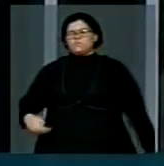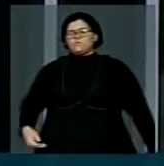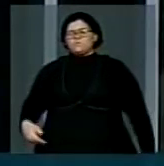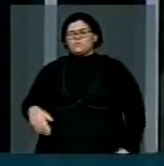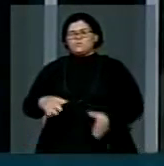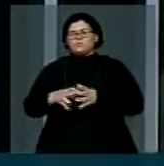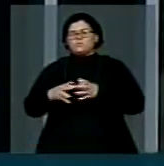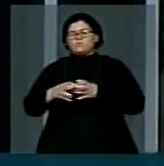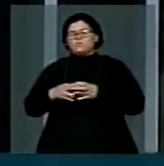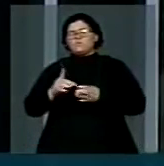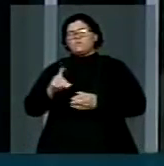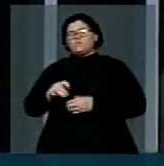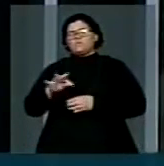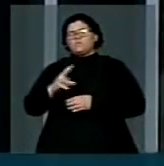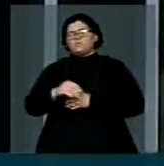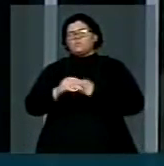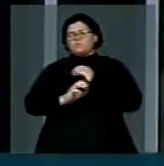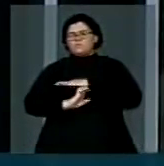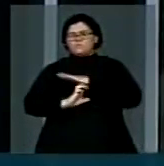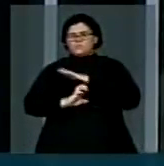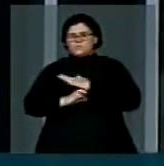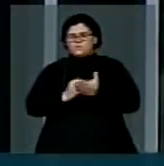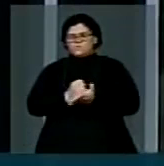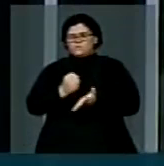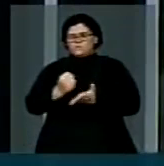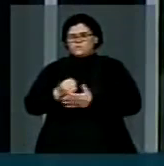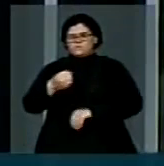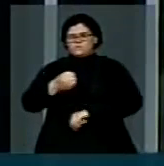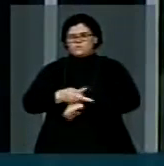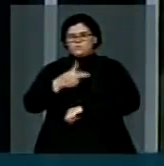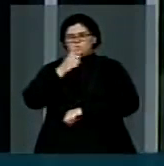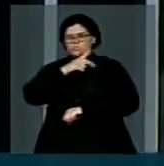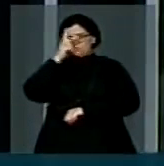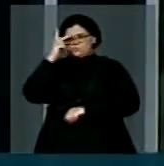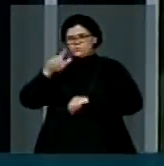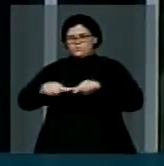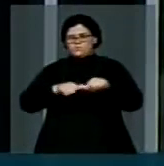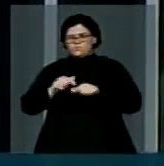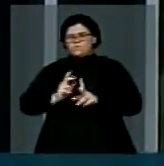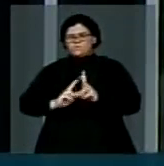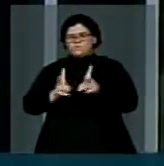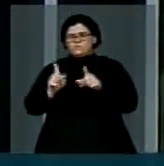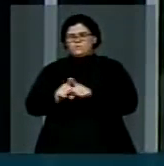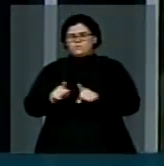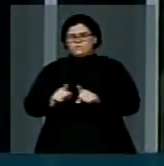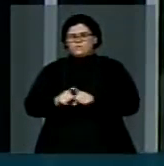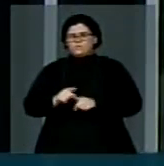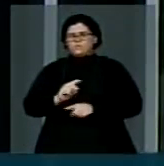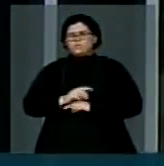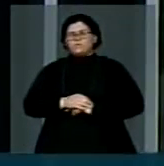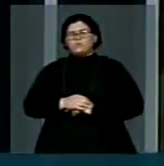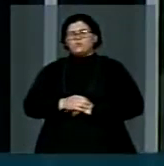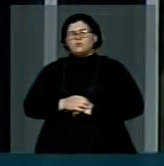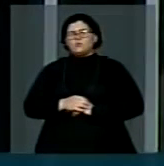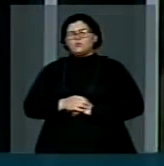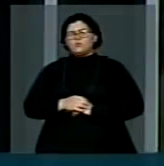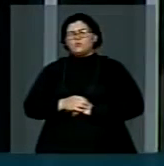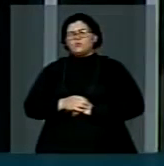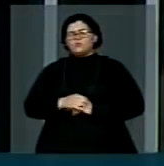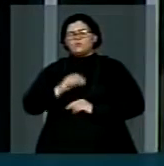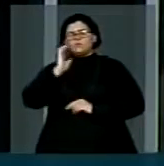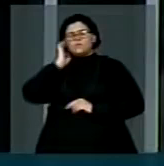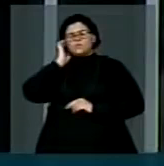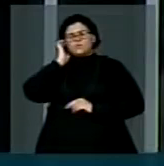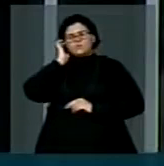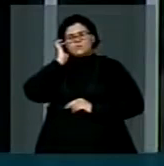as organizações de empregadores e de trabalhadores, em permanente e contínuo exercício do diálogo social. Contar